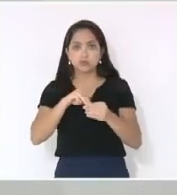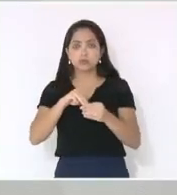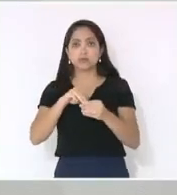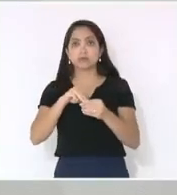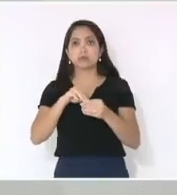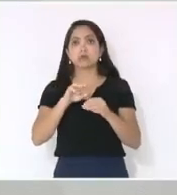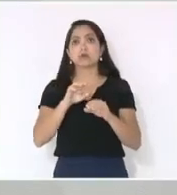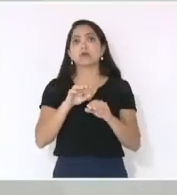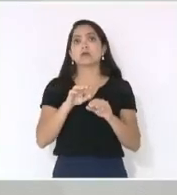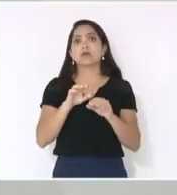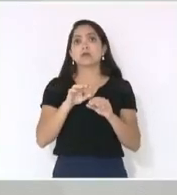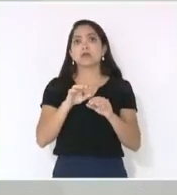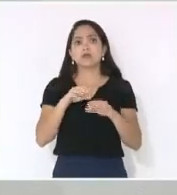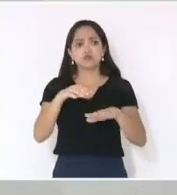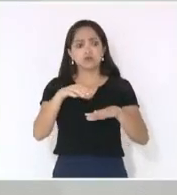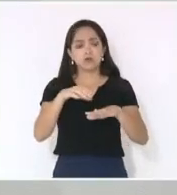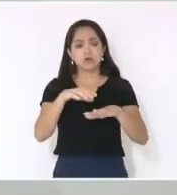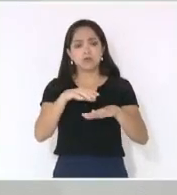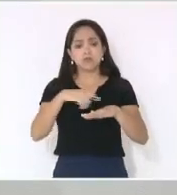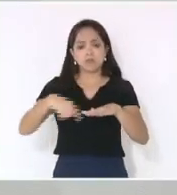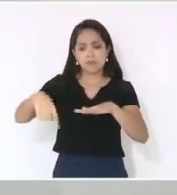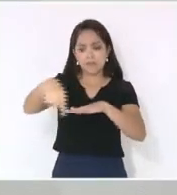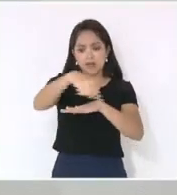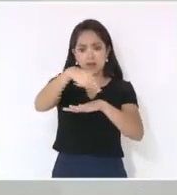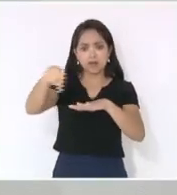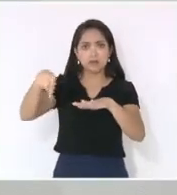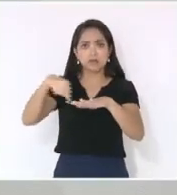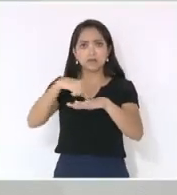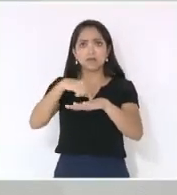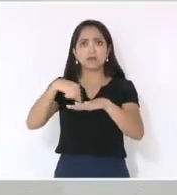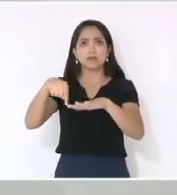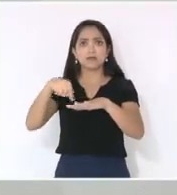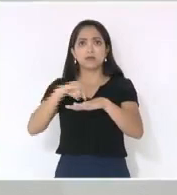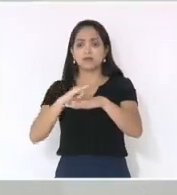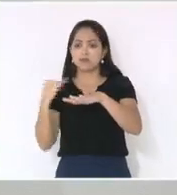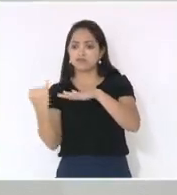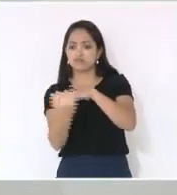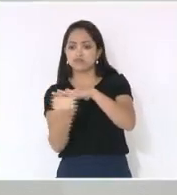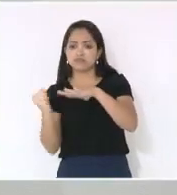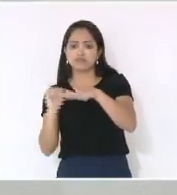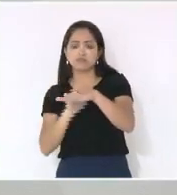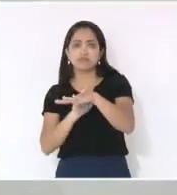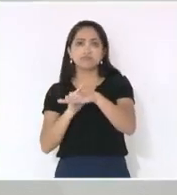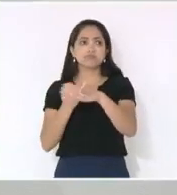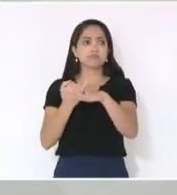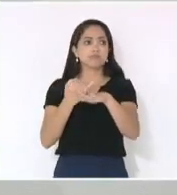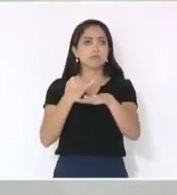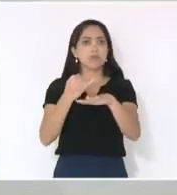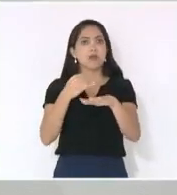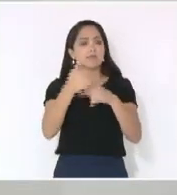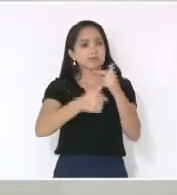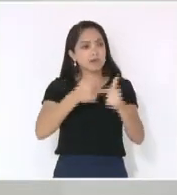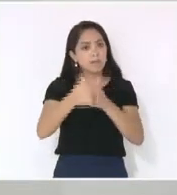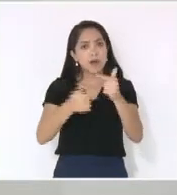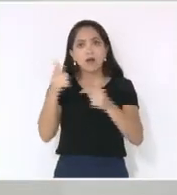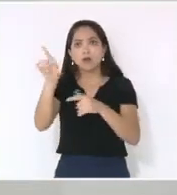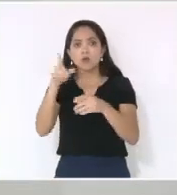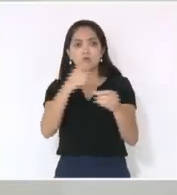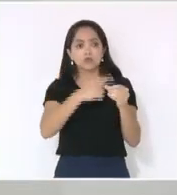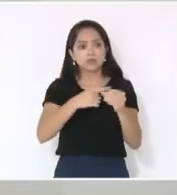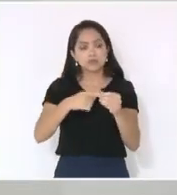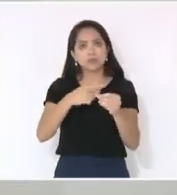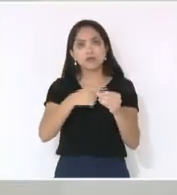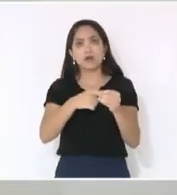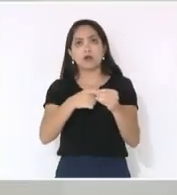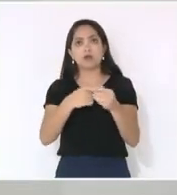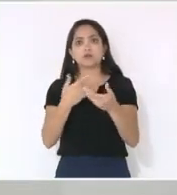Não somos mais uma ilha. Pessoas moram no município, estudam no outro e trabalham no outro. Quando nós